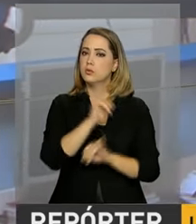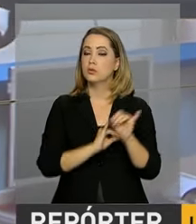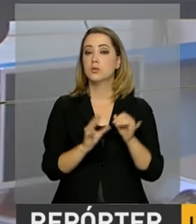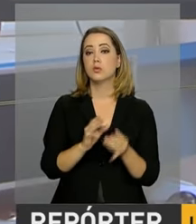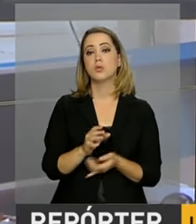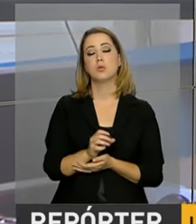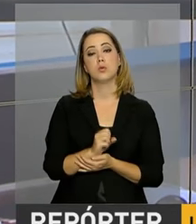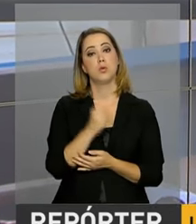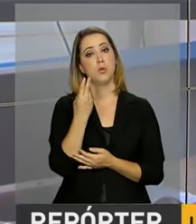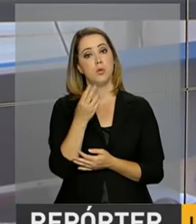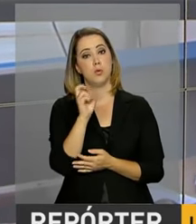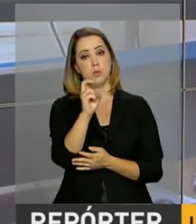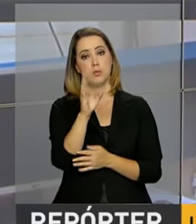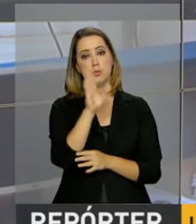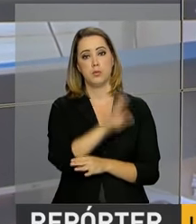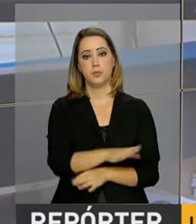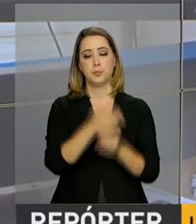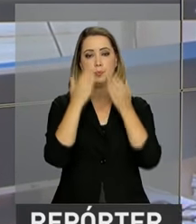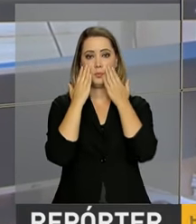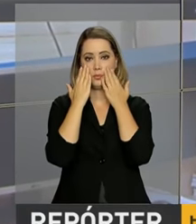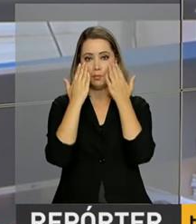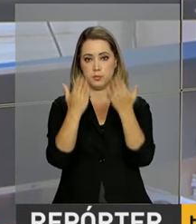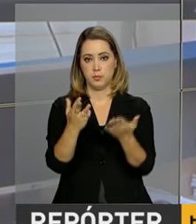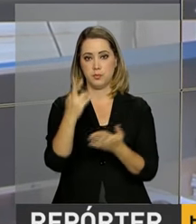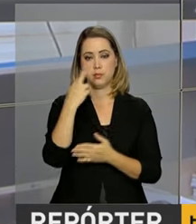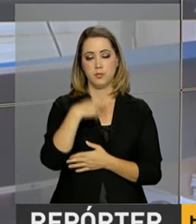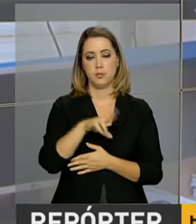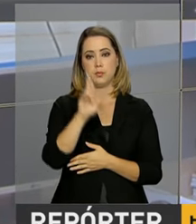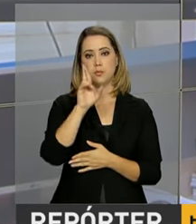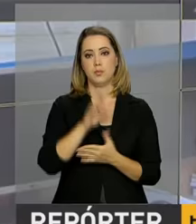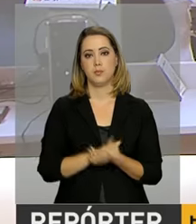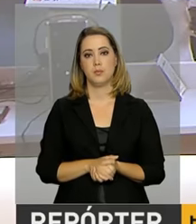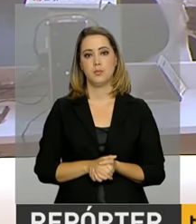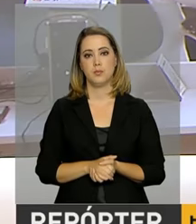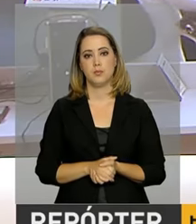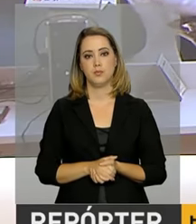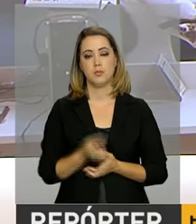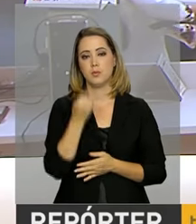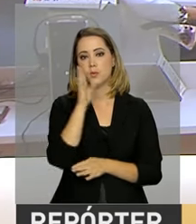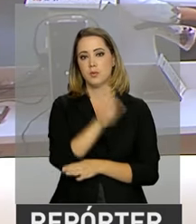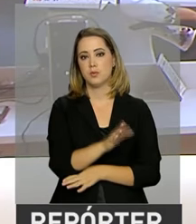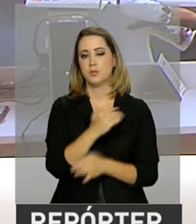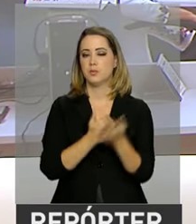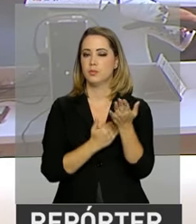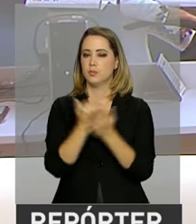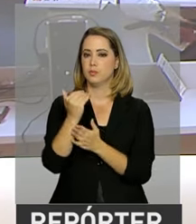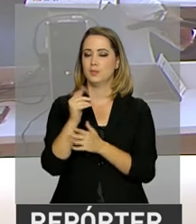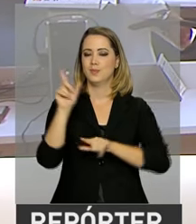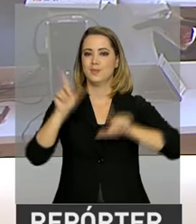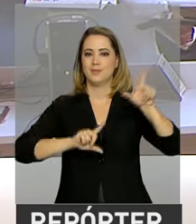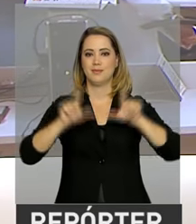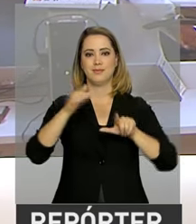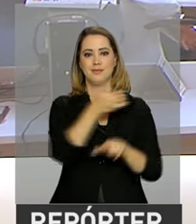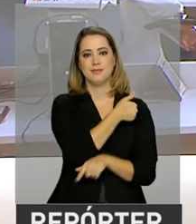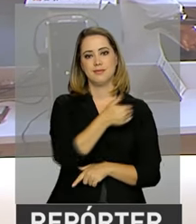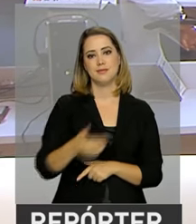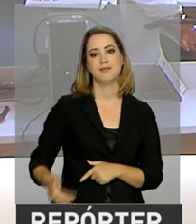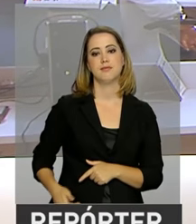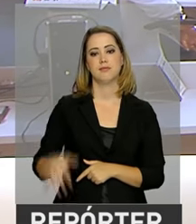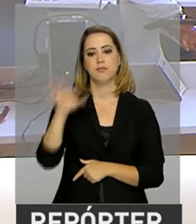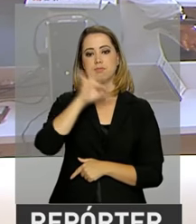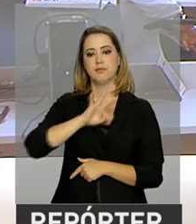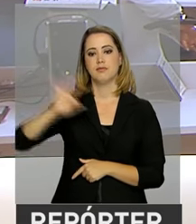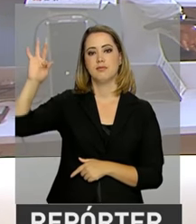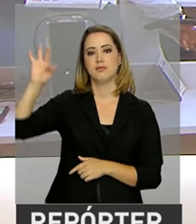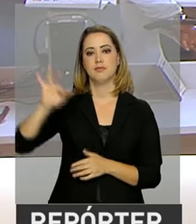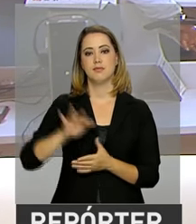informações ou às 5 da tarde na próxima edição do repórter NBR Uma boa tarde para você e continue com a gente na NBR